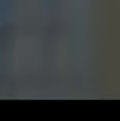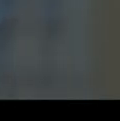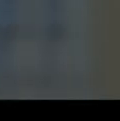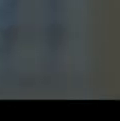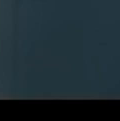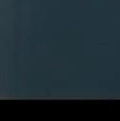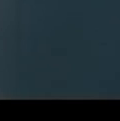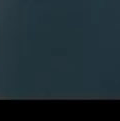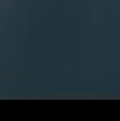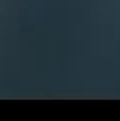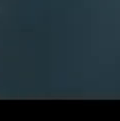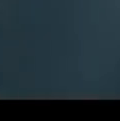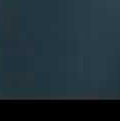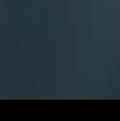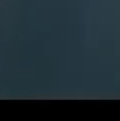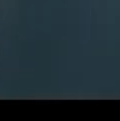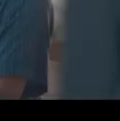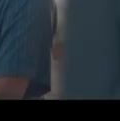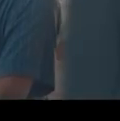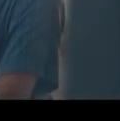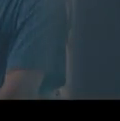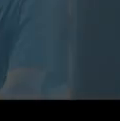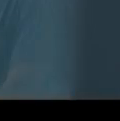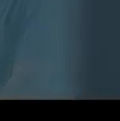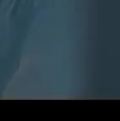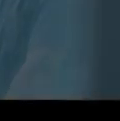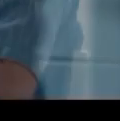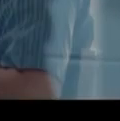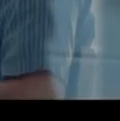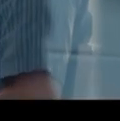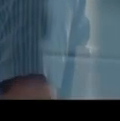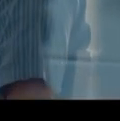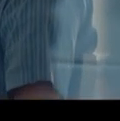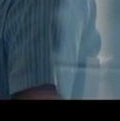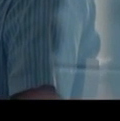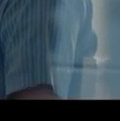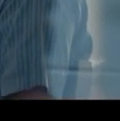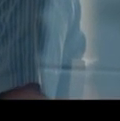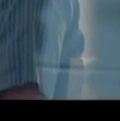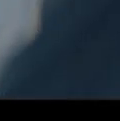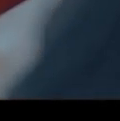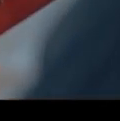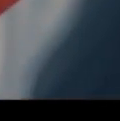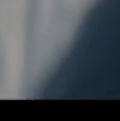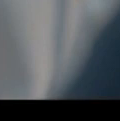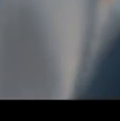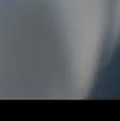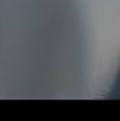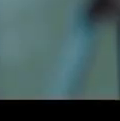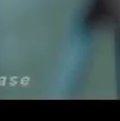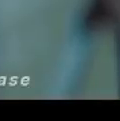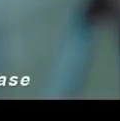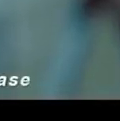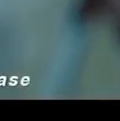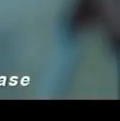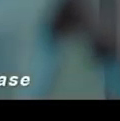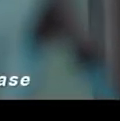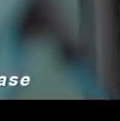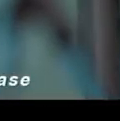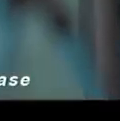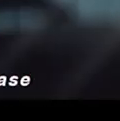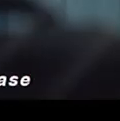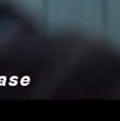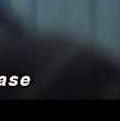saúde. É muito importante identificar o mais rápido possível. A hanseníase tem cura. O tratamento é gratuito e logo que ele começa, a